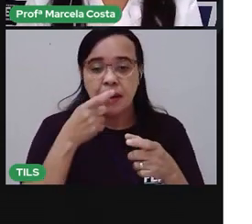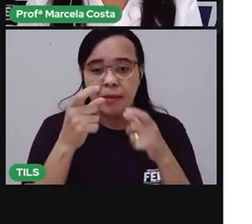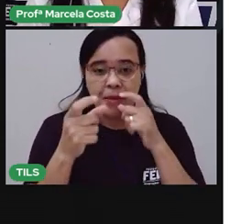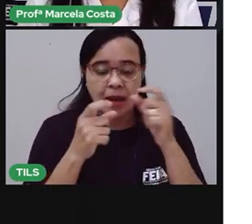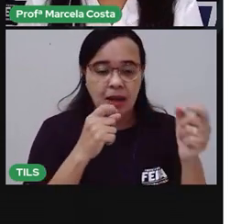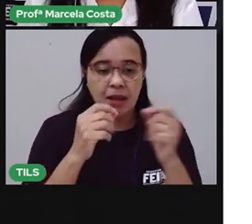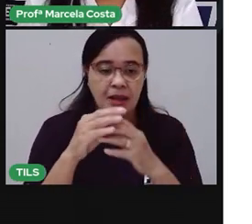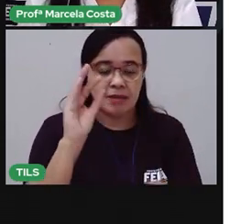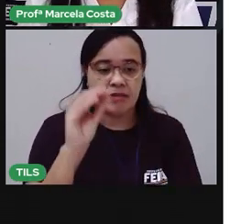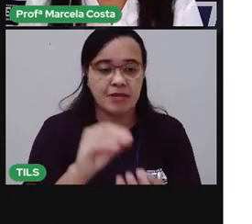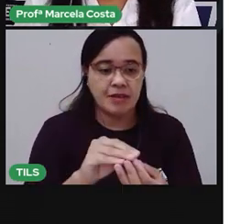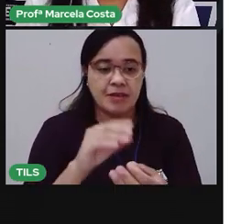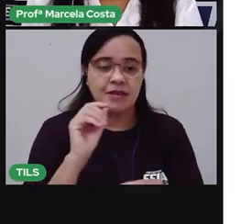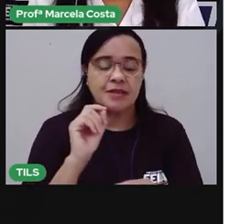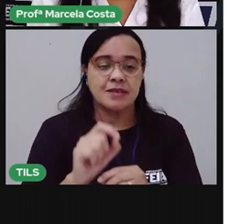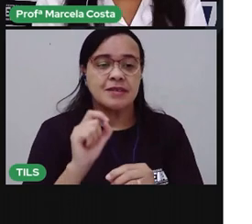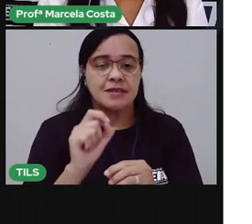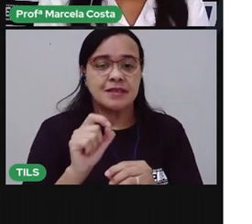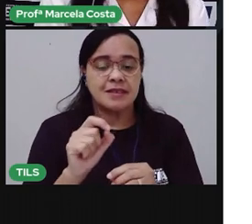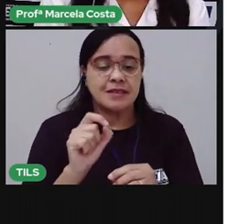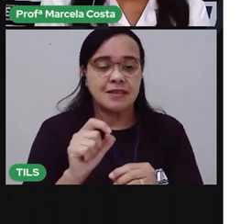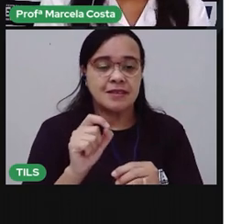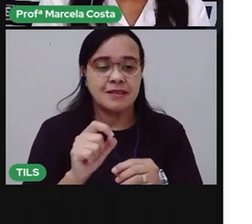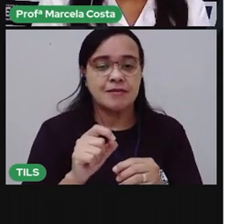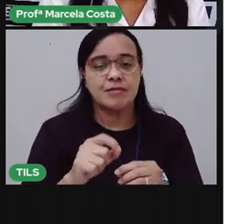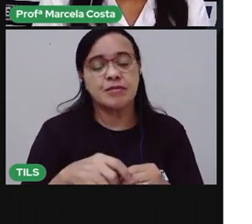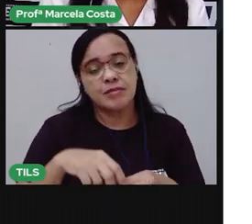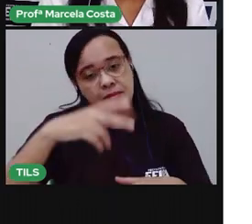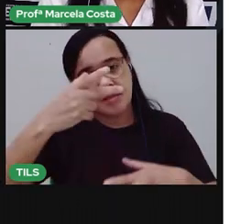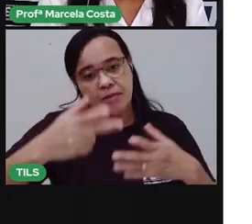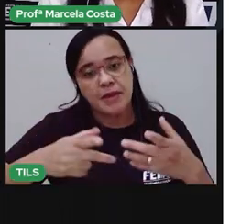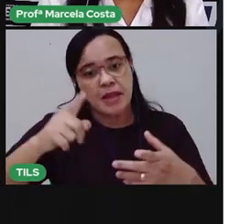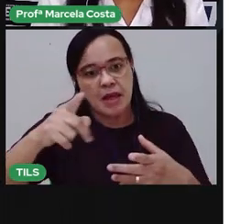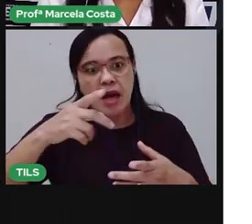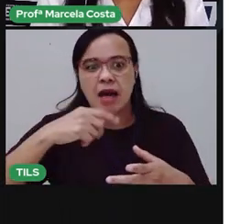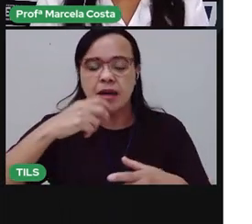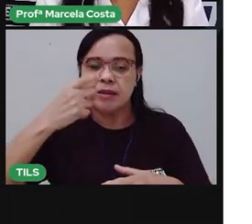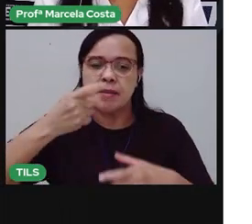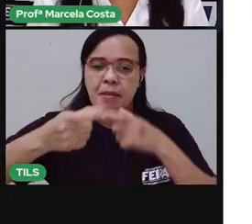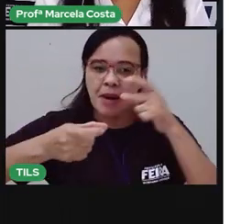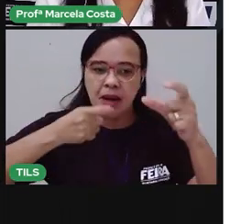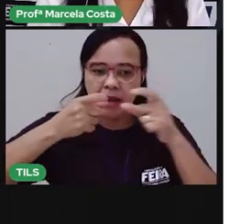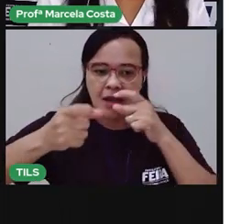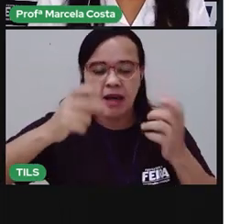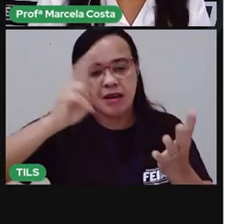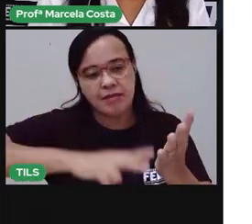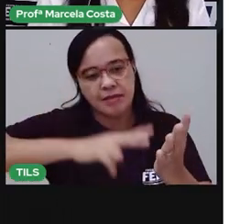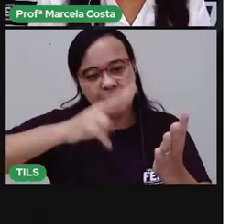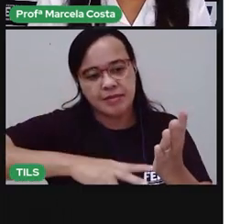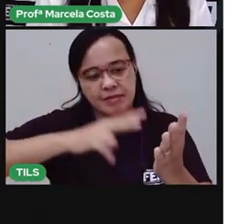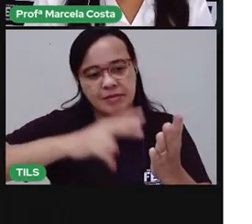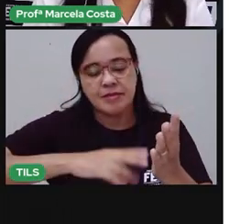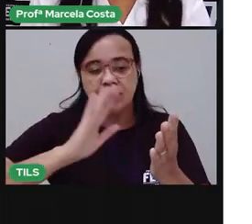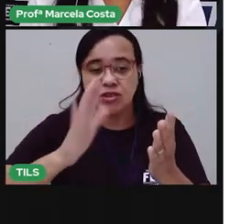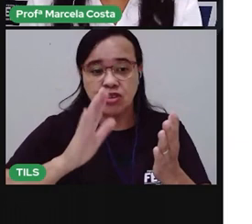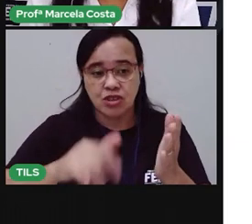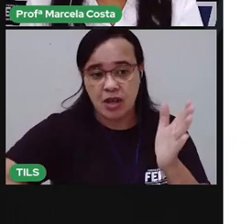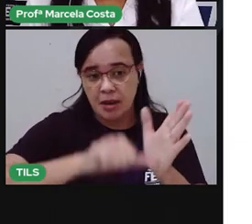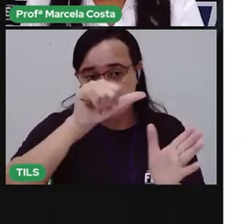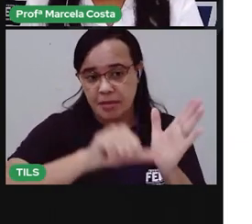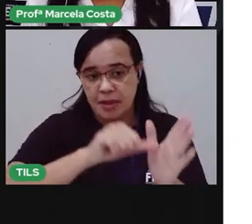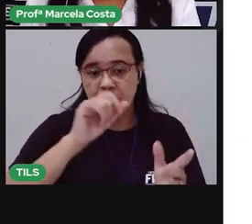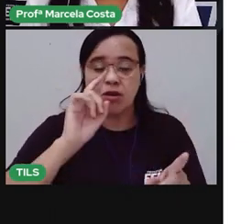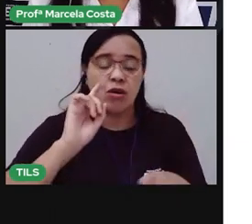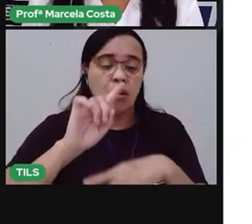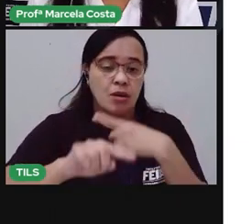tem as sílabas dessas palavras que a gente acabou de fazer a leitura na primeira parte da atividade você